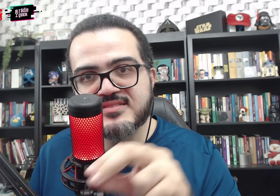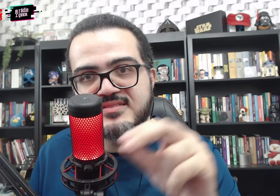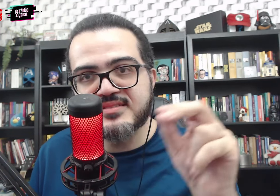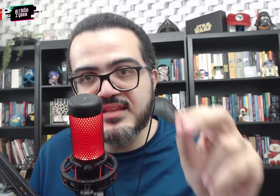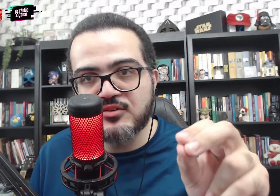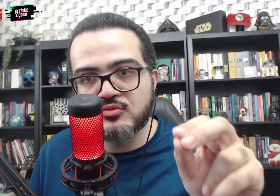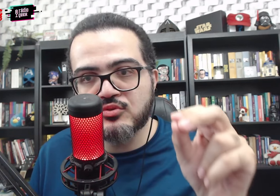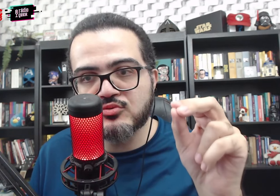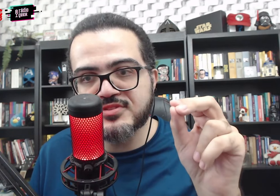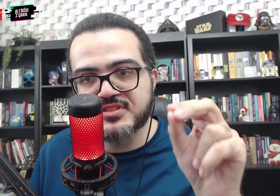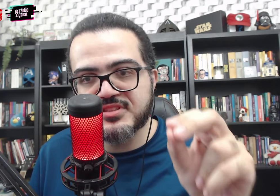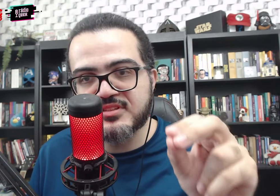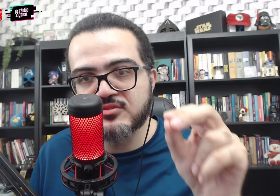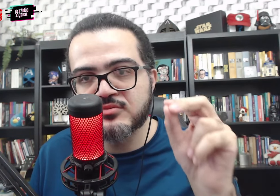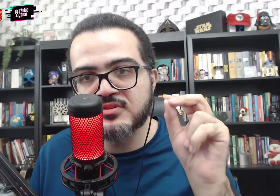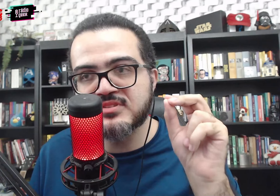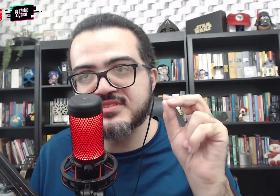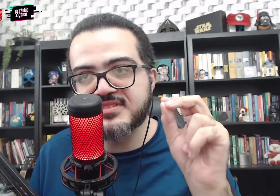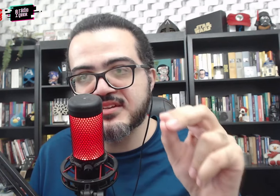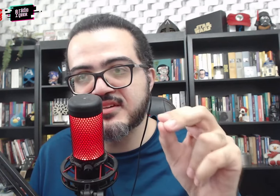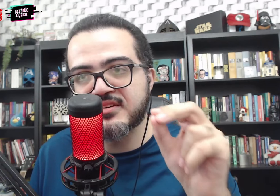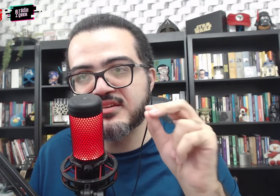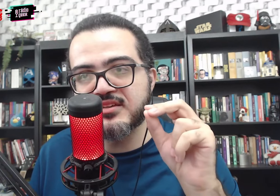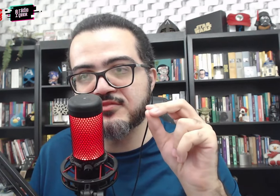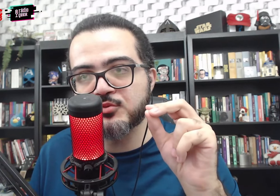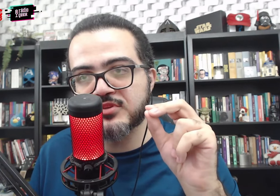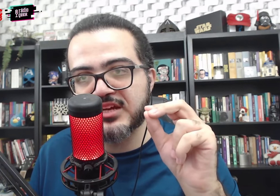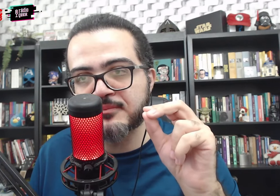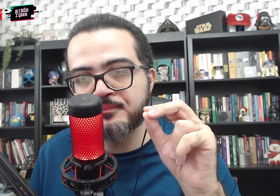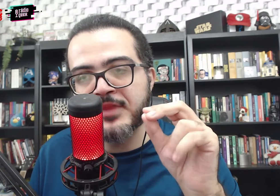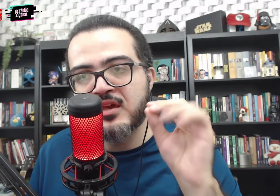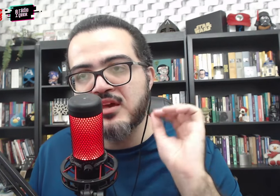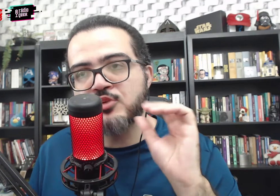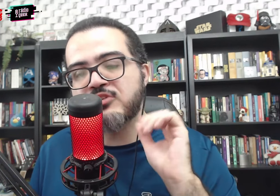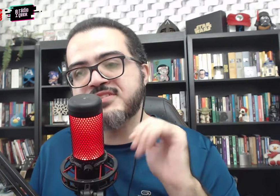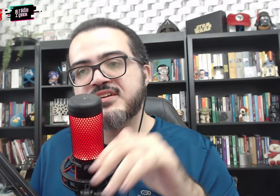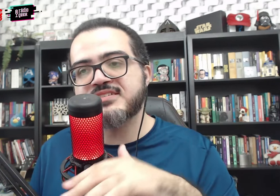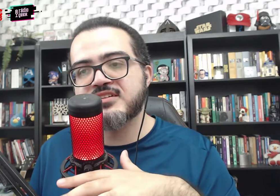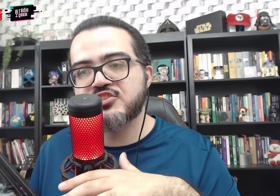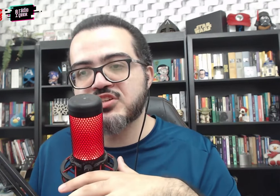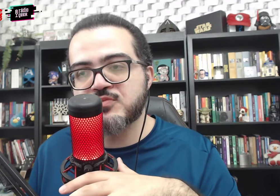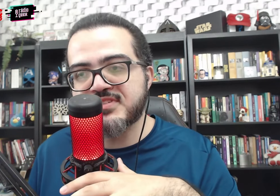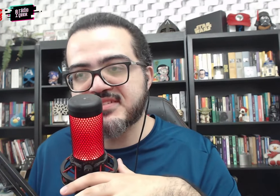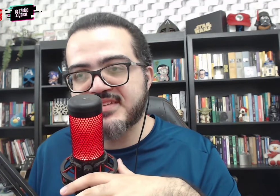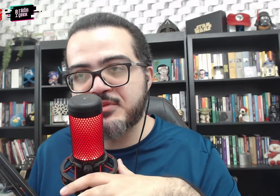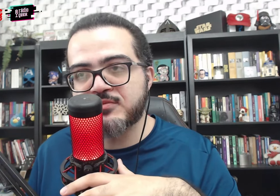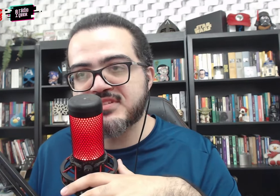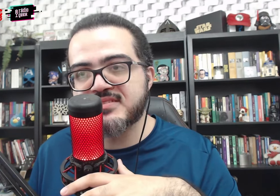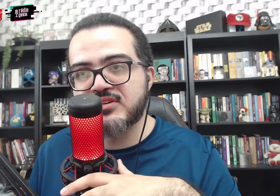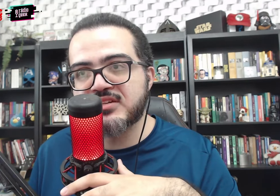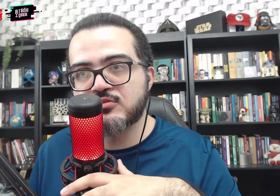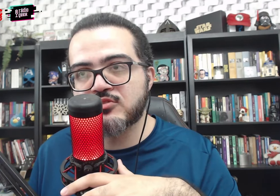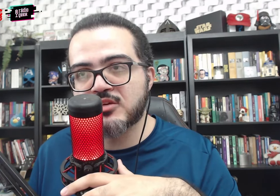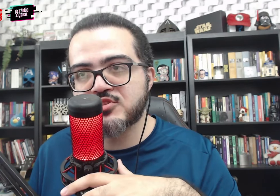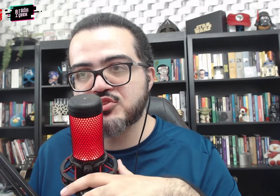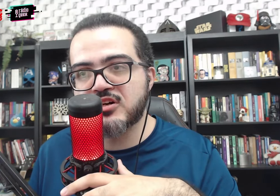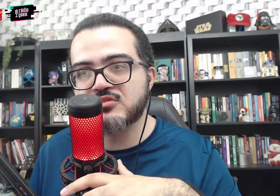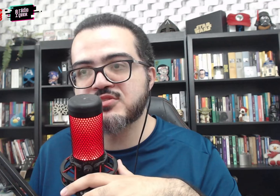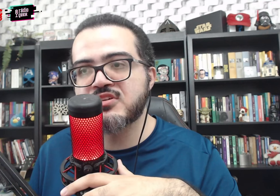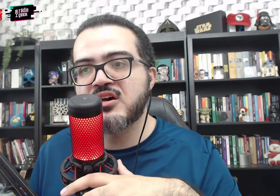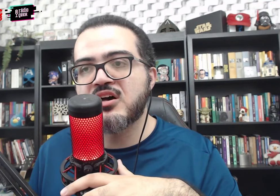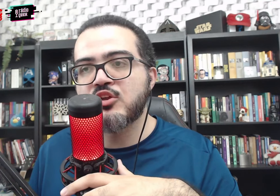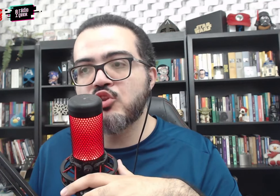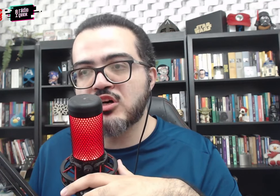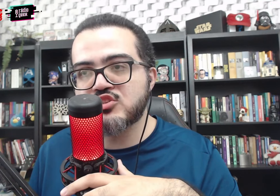eles não conseguiram se infiltrar e uma coisa interessante gente vocês sabem que vocês estão aqui no drops de